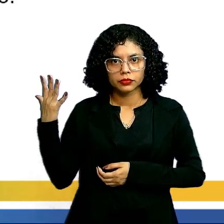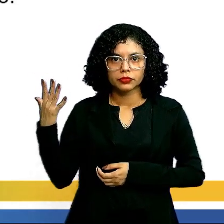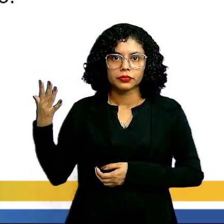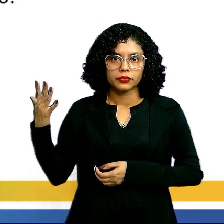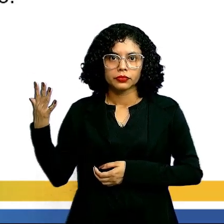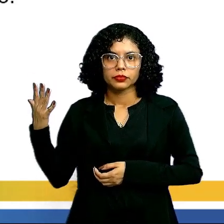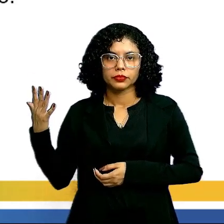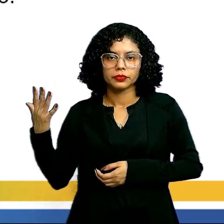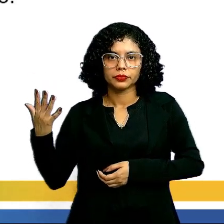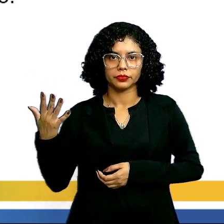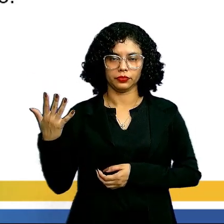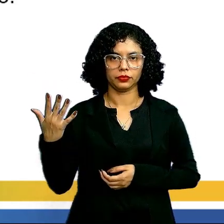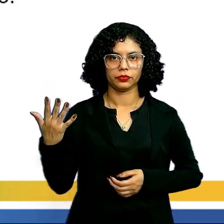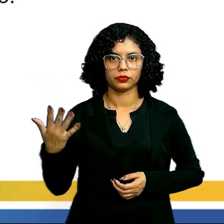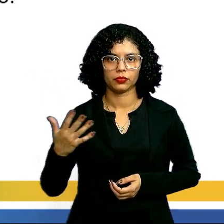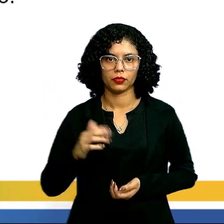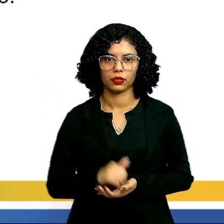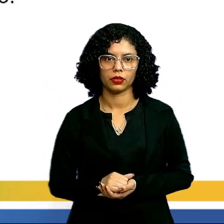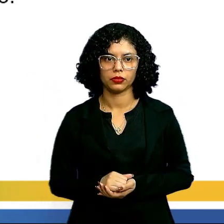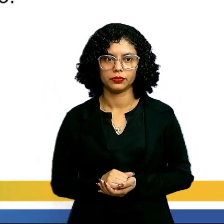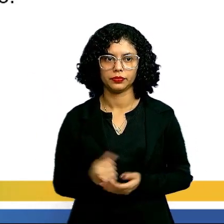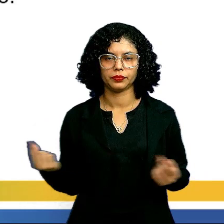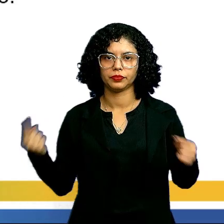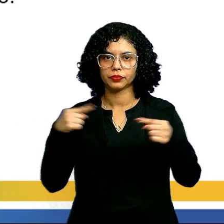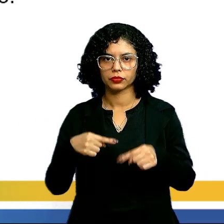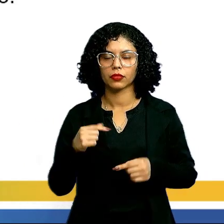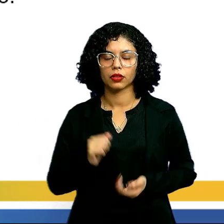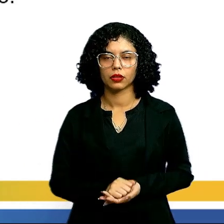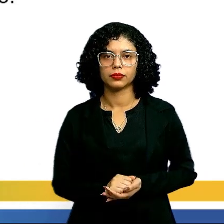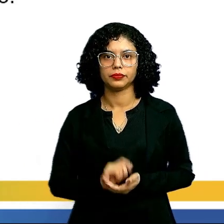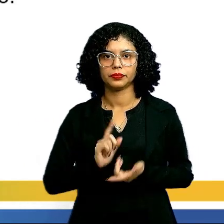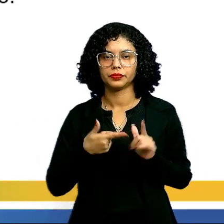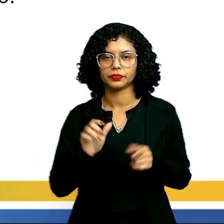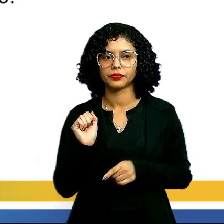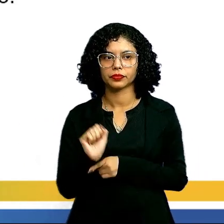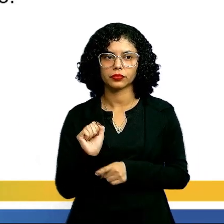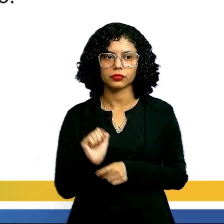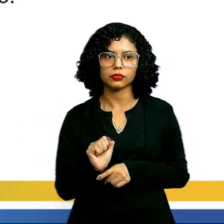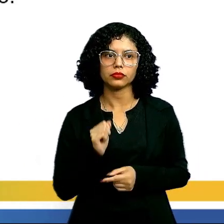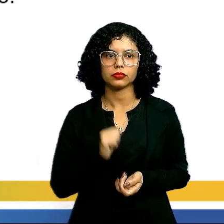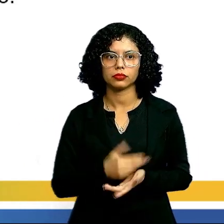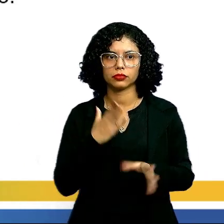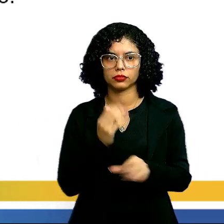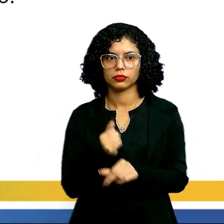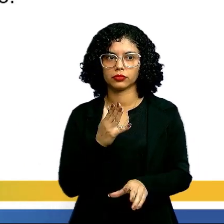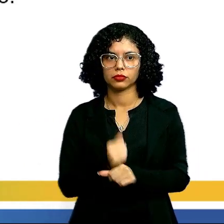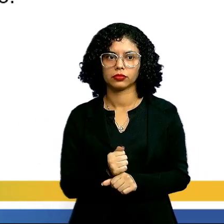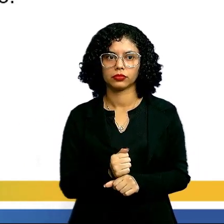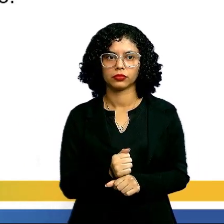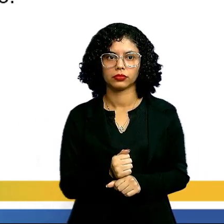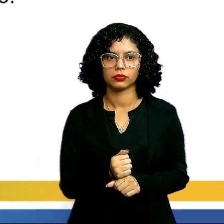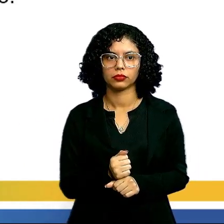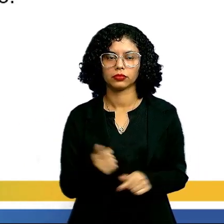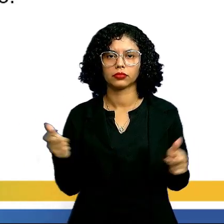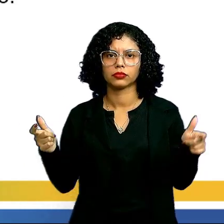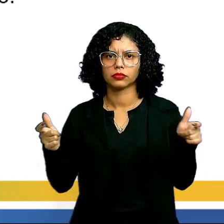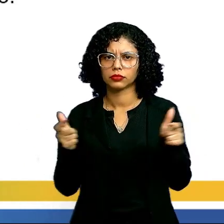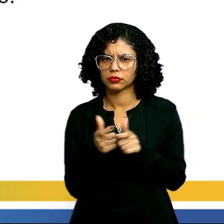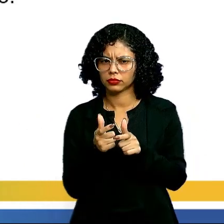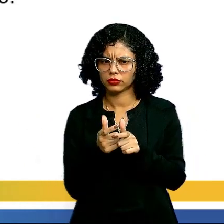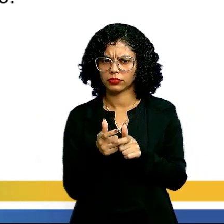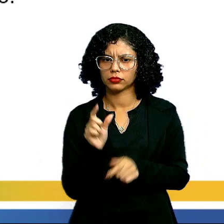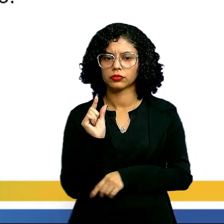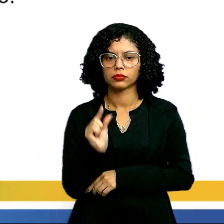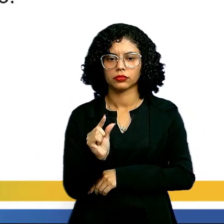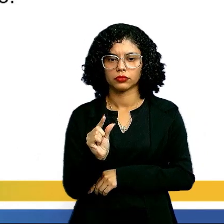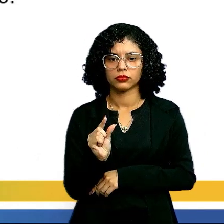olha como fica bem disputado. Na letra A, o Arthur, tá? Pois a soma